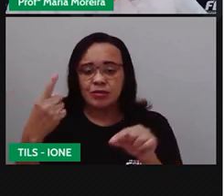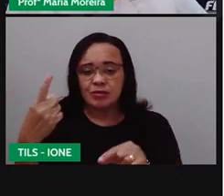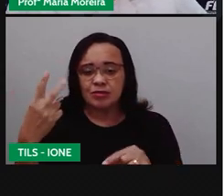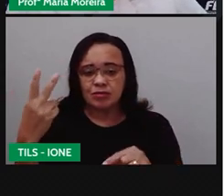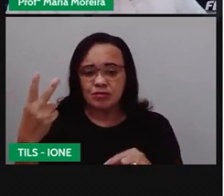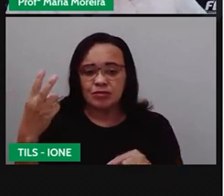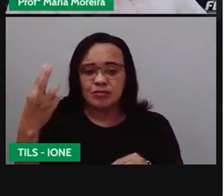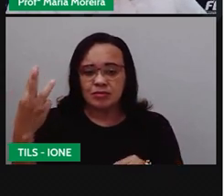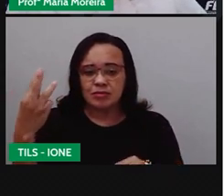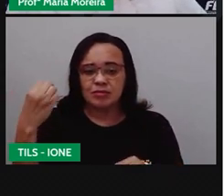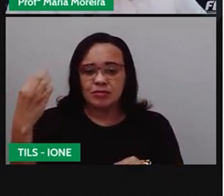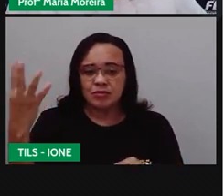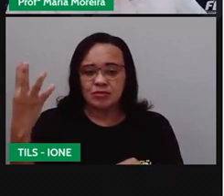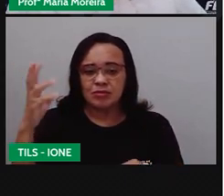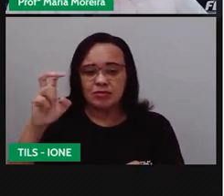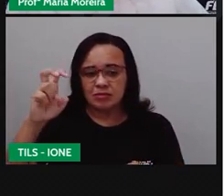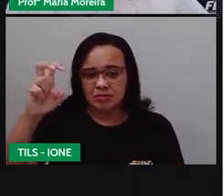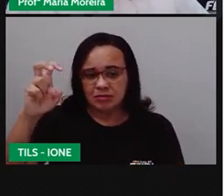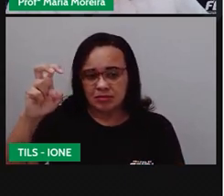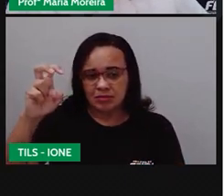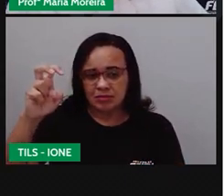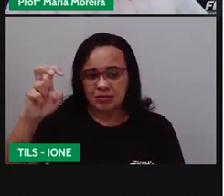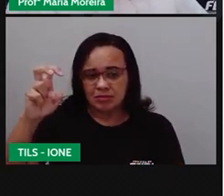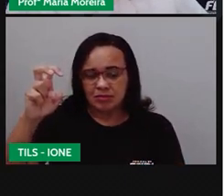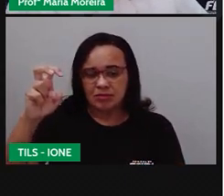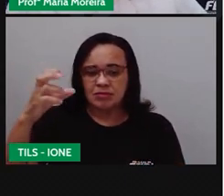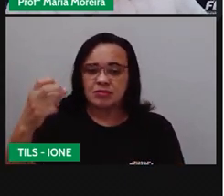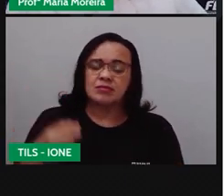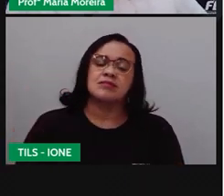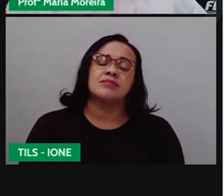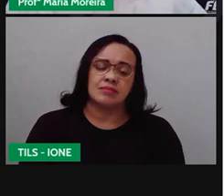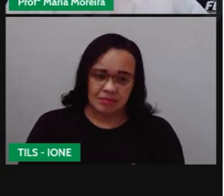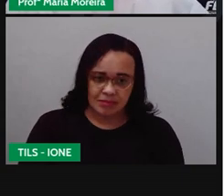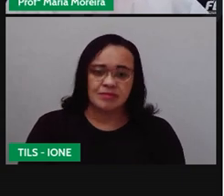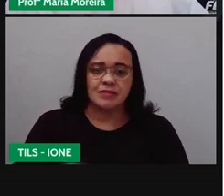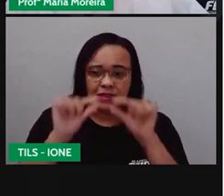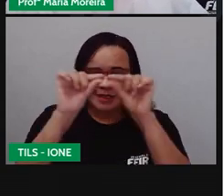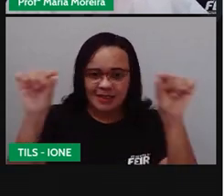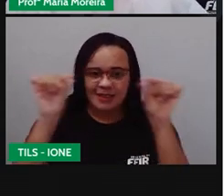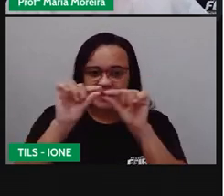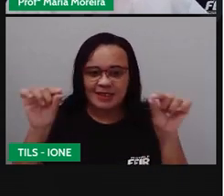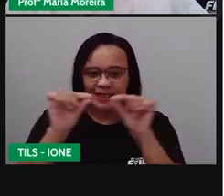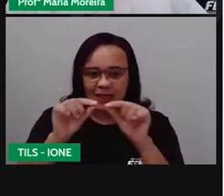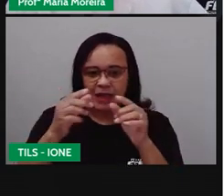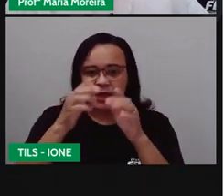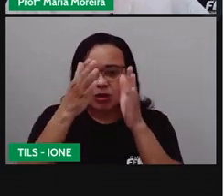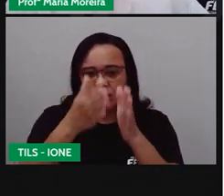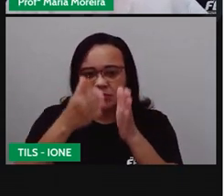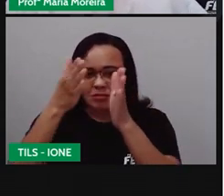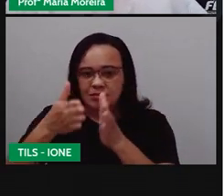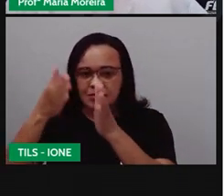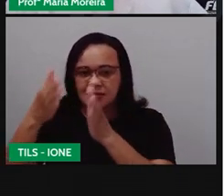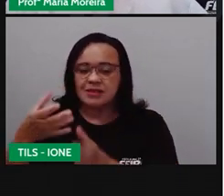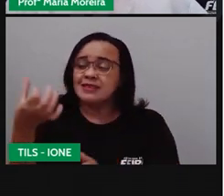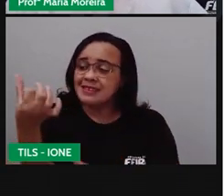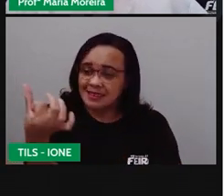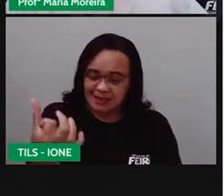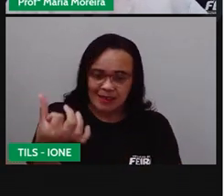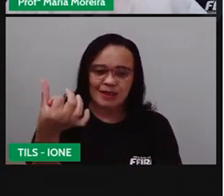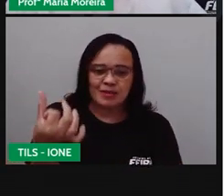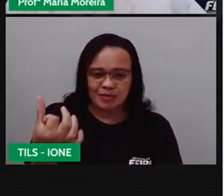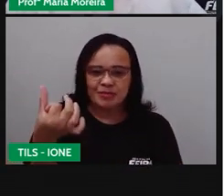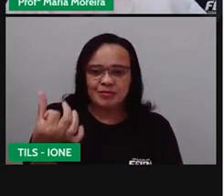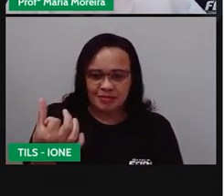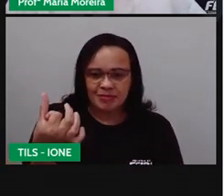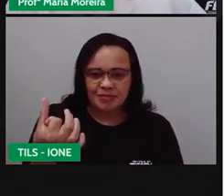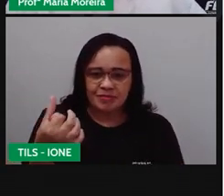1, 2, 3, 4, 5. 5 linhas. E quantas colunas? 6.